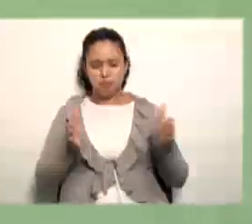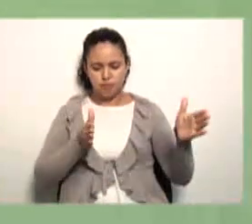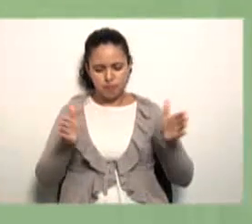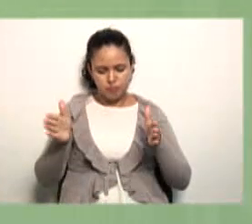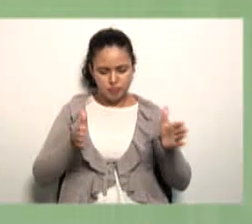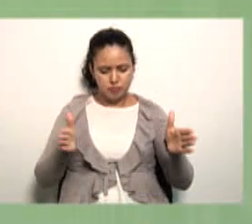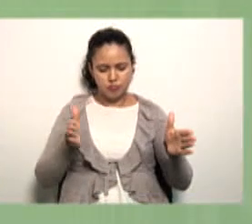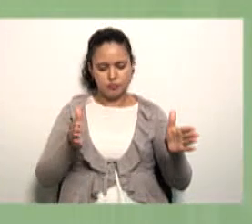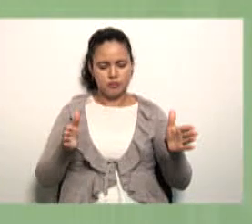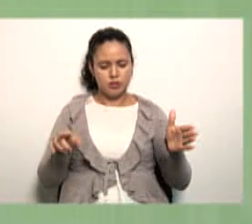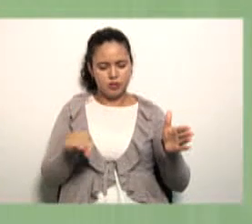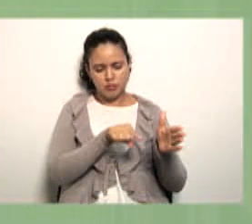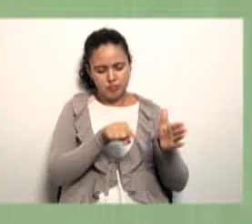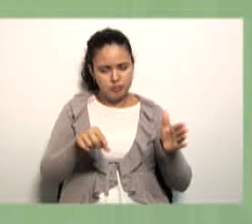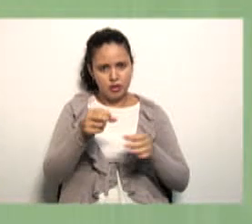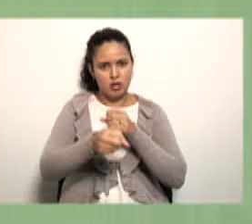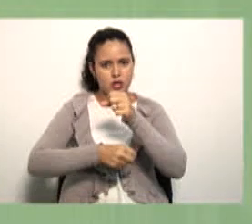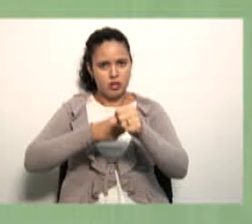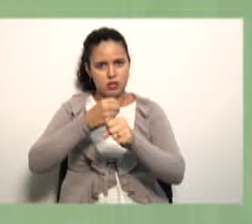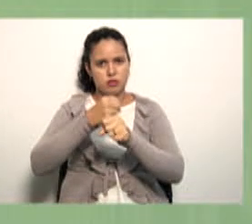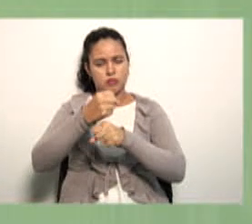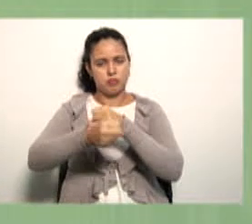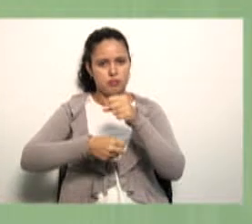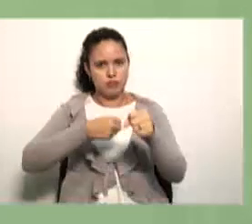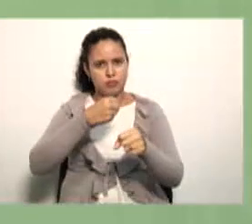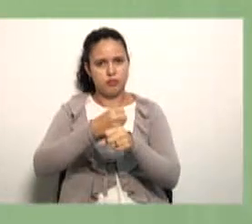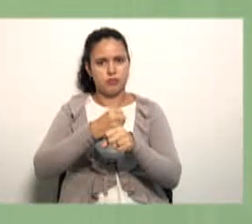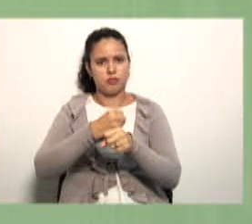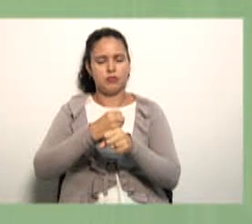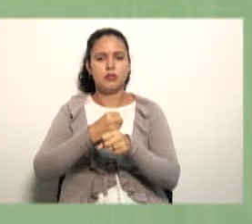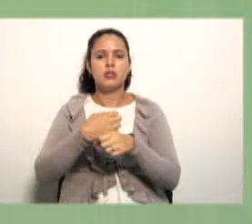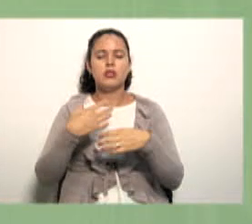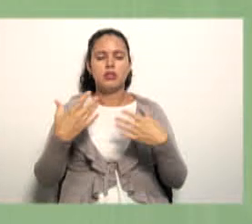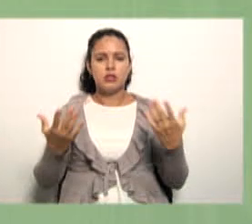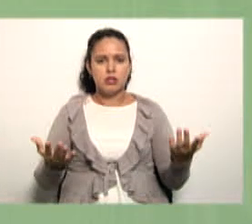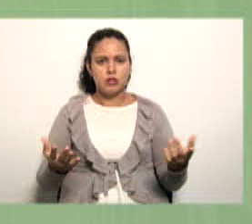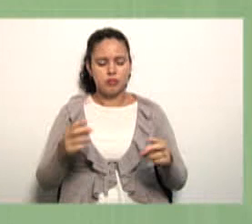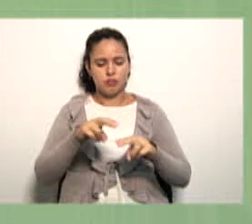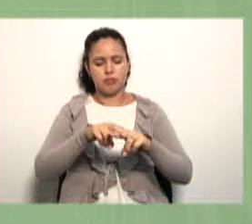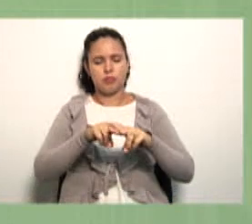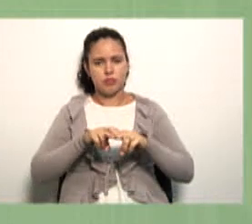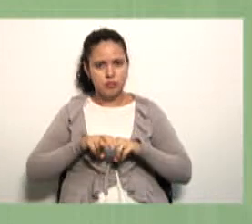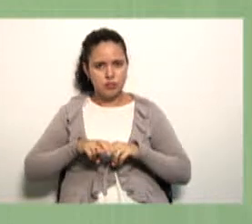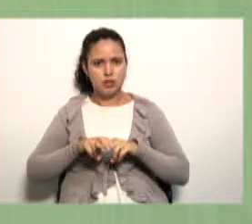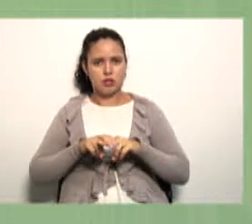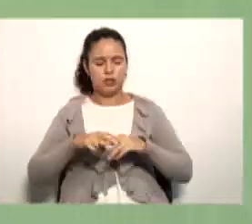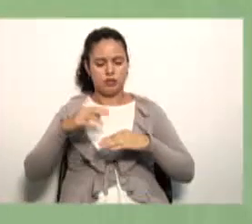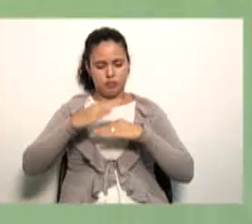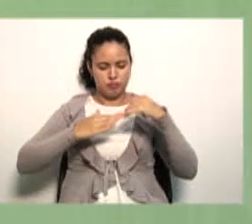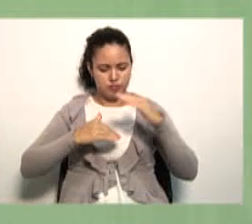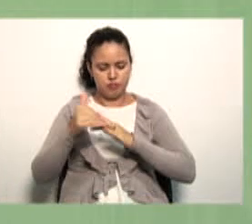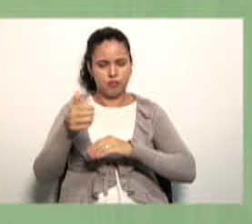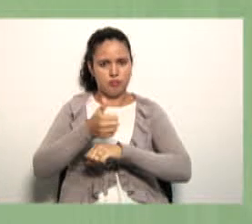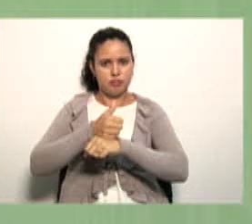poucos anos. Por isso, há uma grande preocupação dos economistas quando a taxa de inflação do nosso país começa